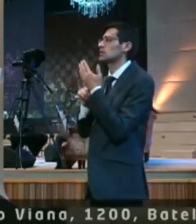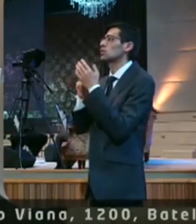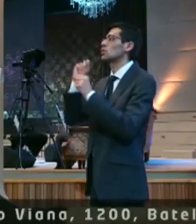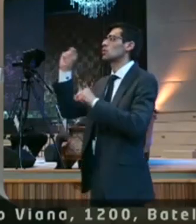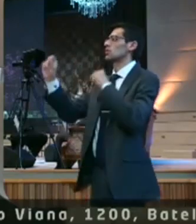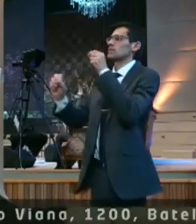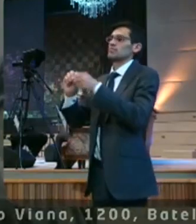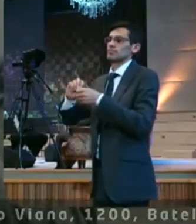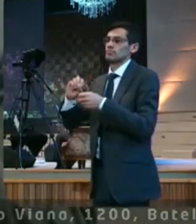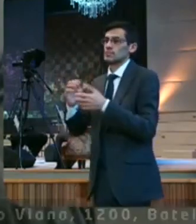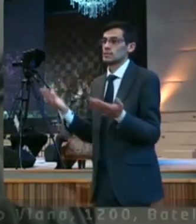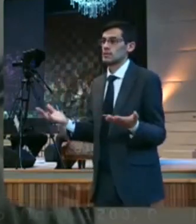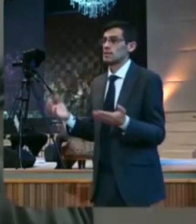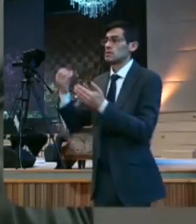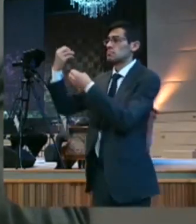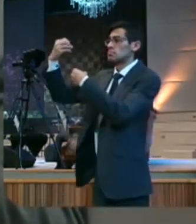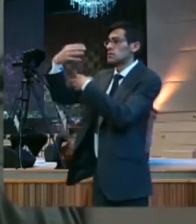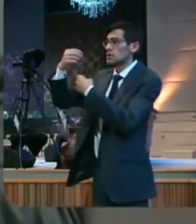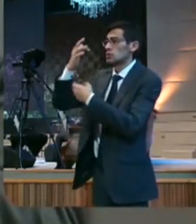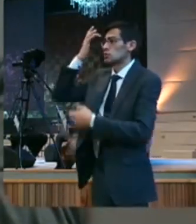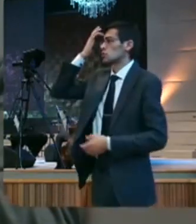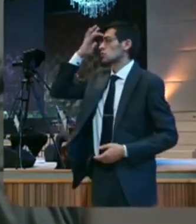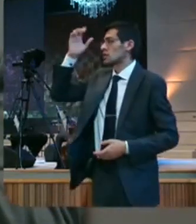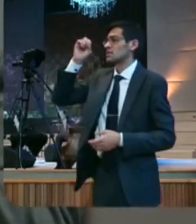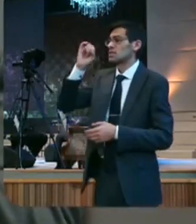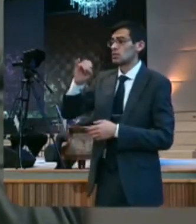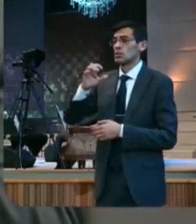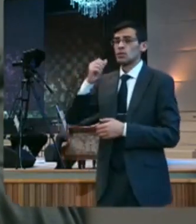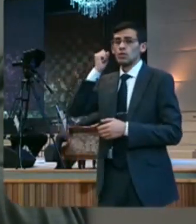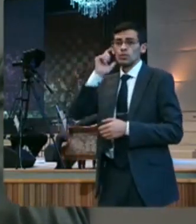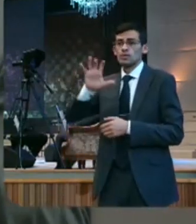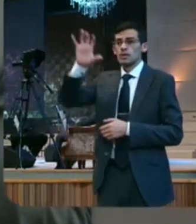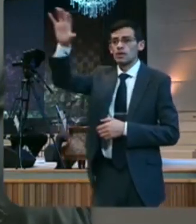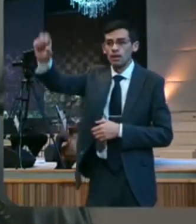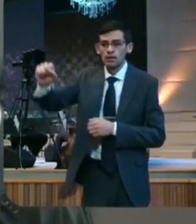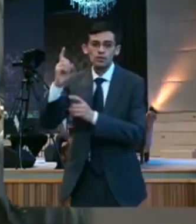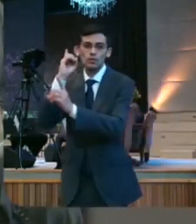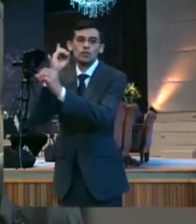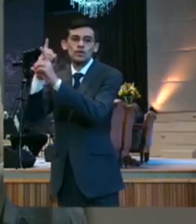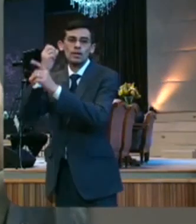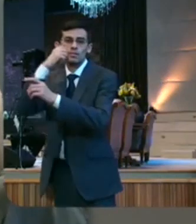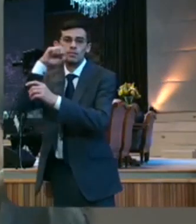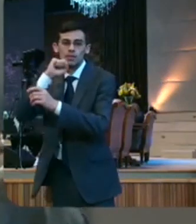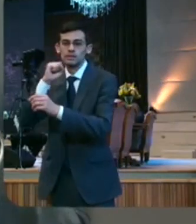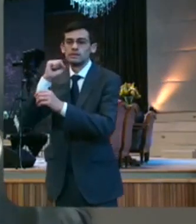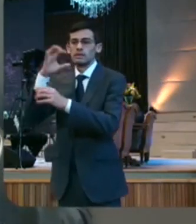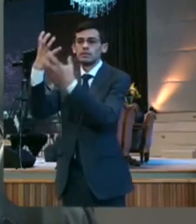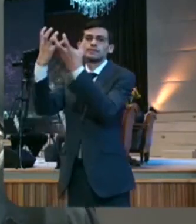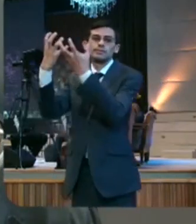mostra o que fazer. Eu não sei nem se eu consigo pegar minha mãe lá, se ela vai me atender.